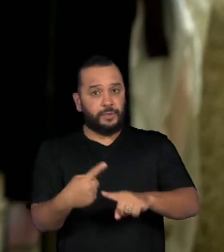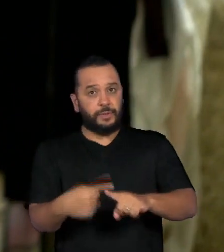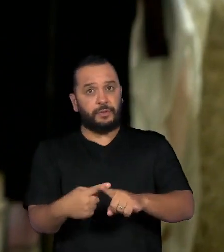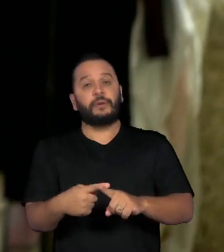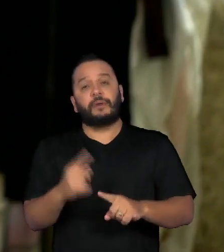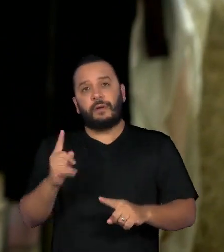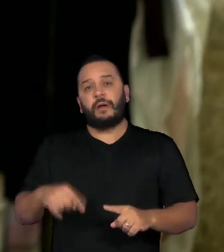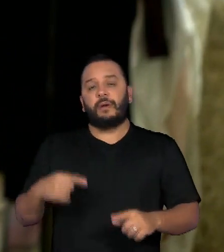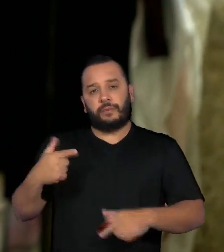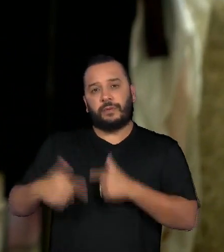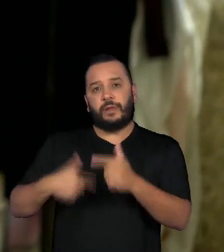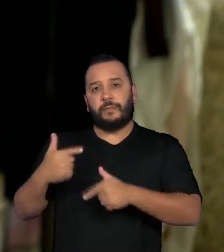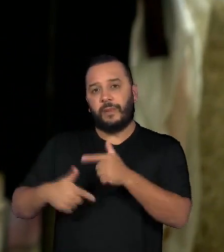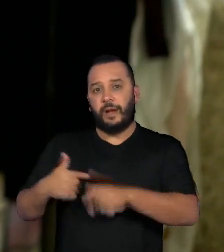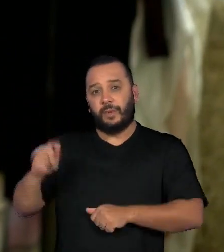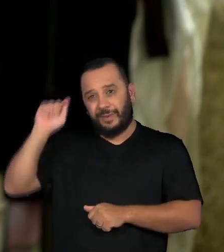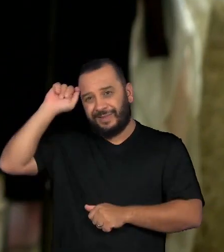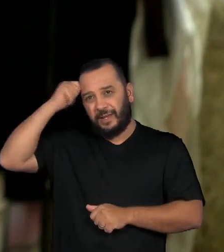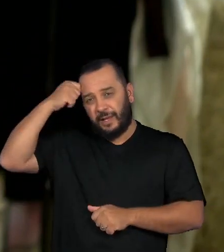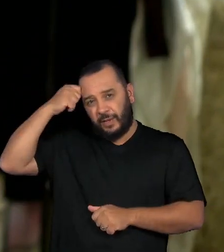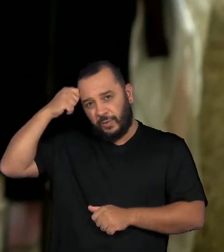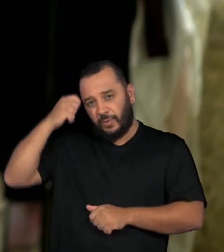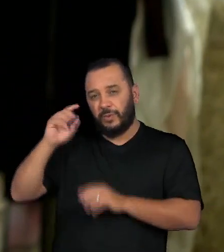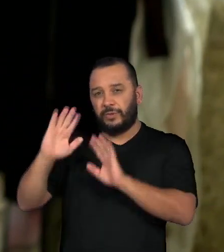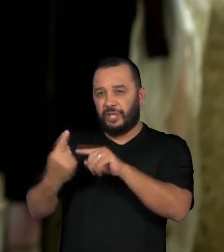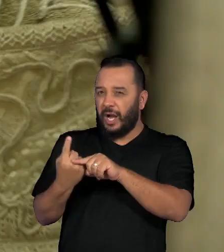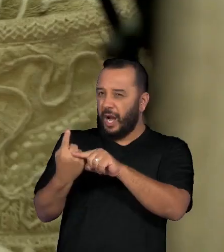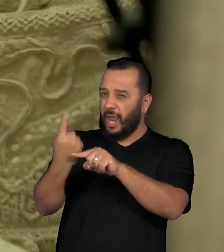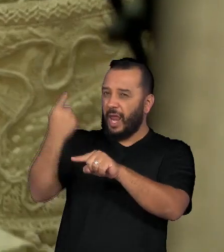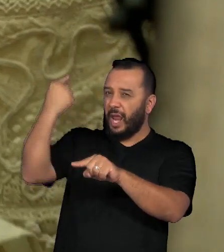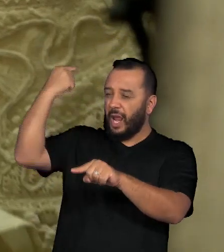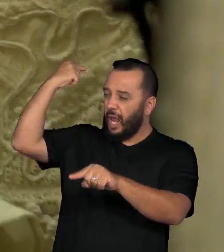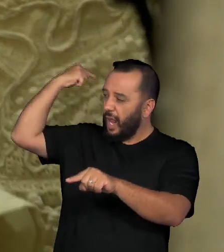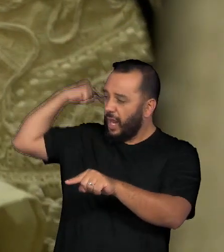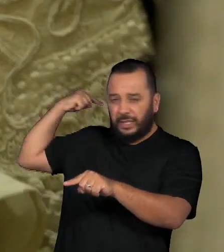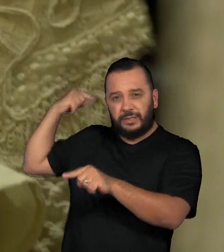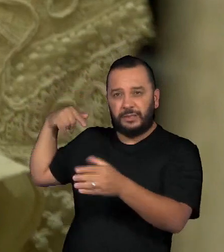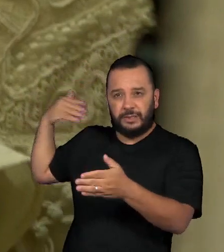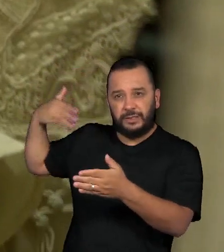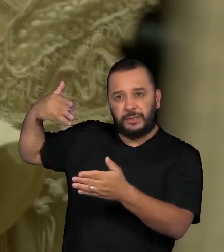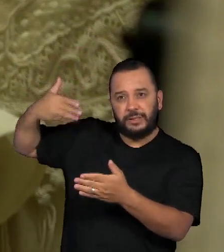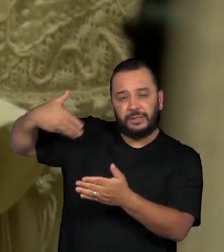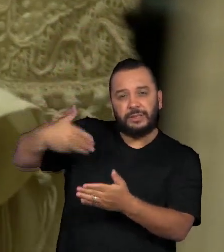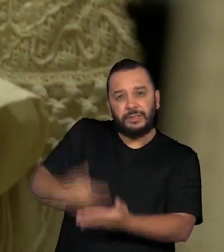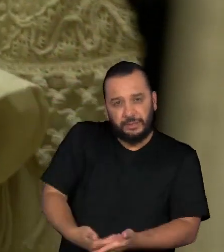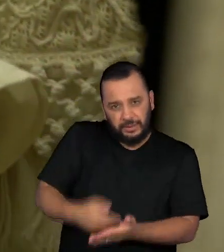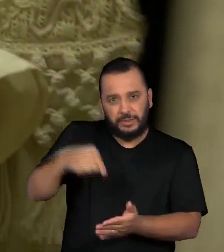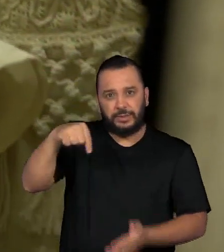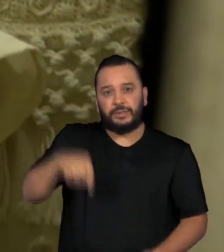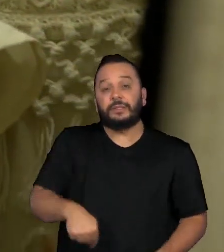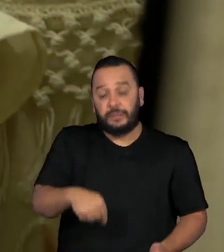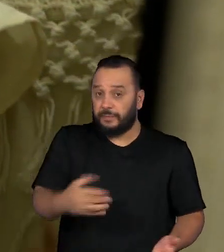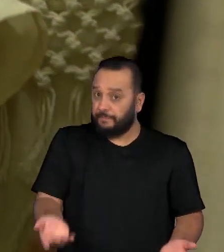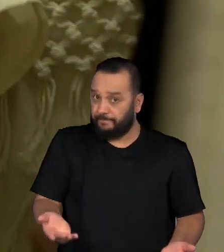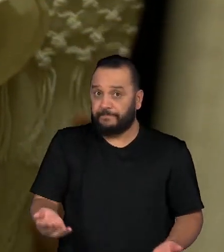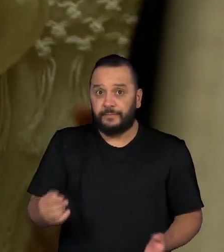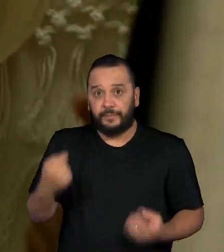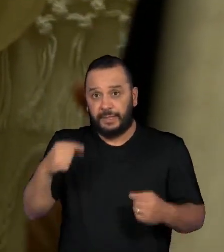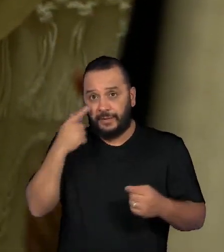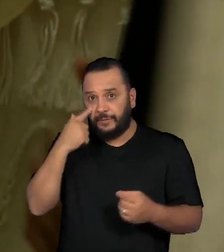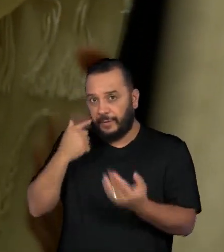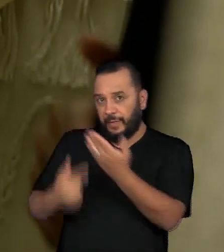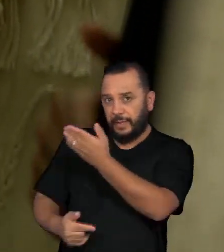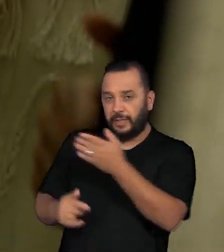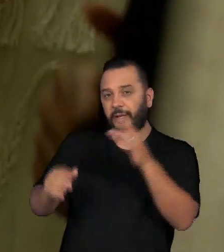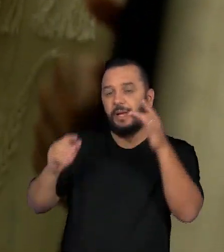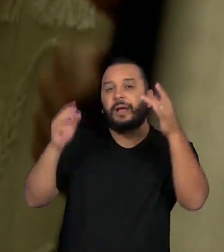nossos antepassados deixaram e começou na senzala. O alicerce da moda afro teria que ser com esses elementos,